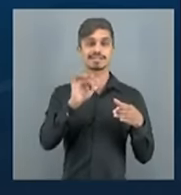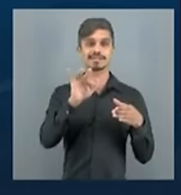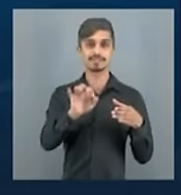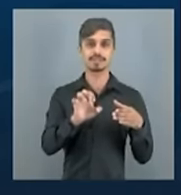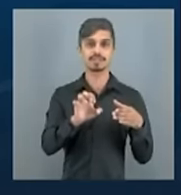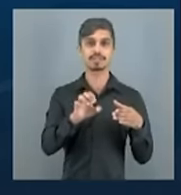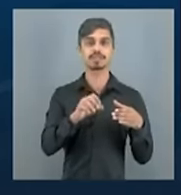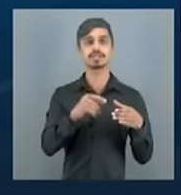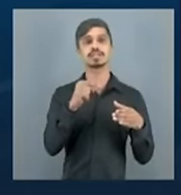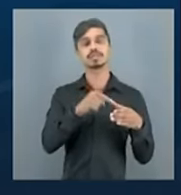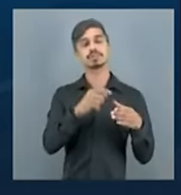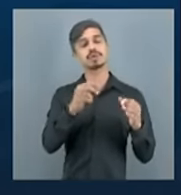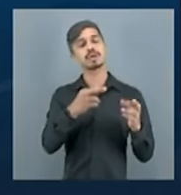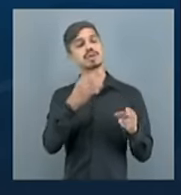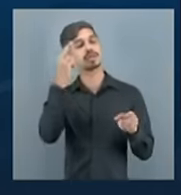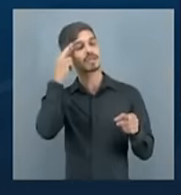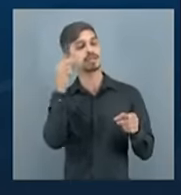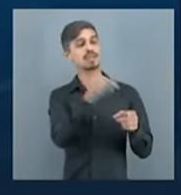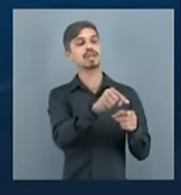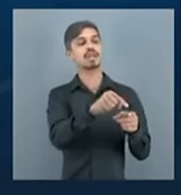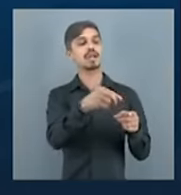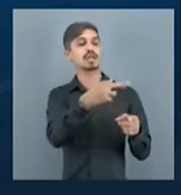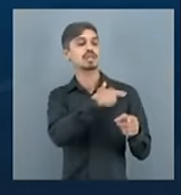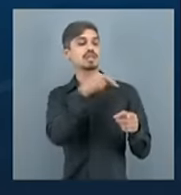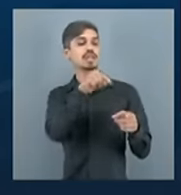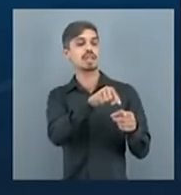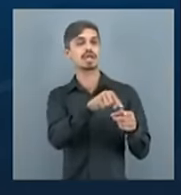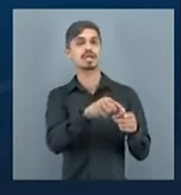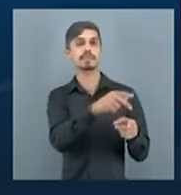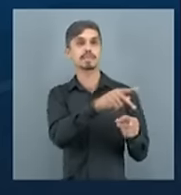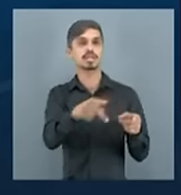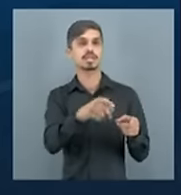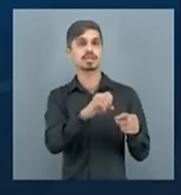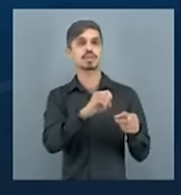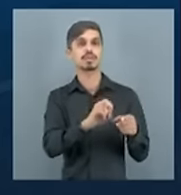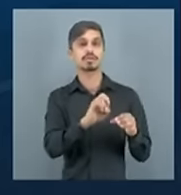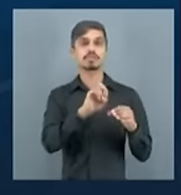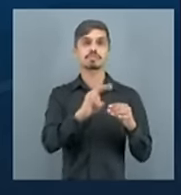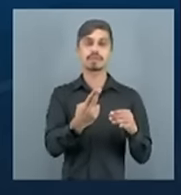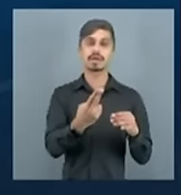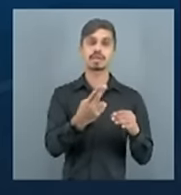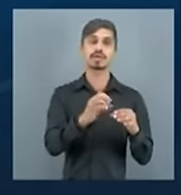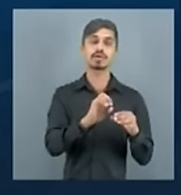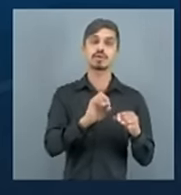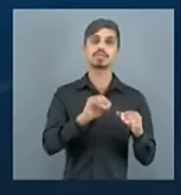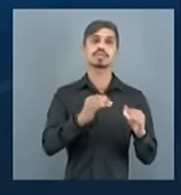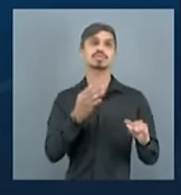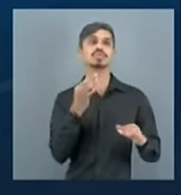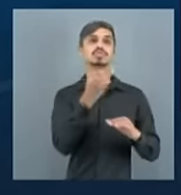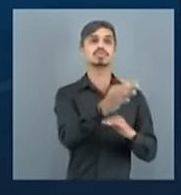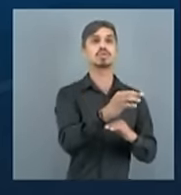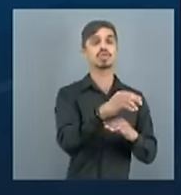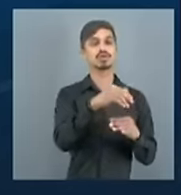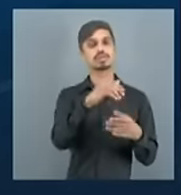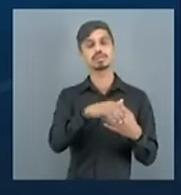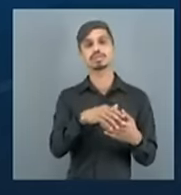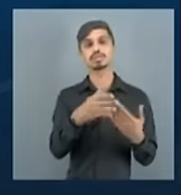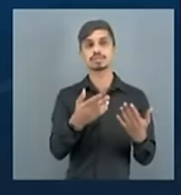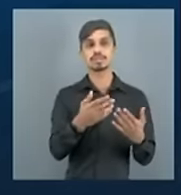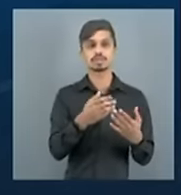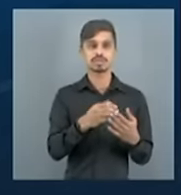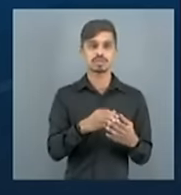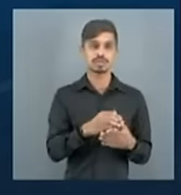responsabilizar aquele presidente ou aquele clube. Quando não tem, daqui 3 anos, 4 anos, depende da eleição, não sei como está, que vai ter um tempo que eu não estou